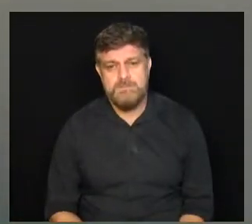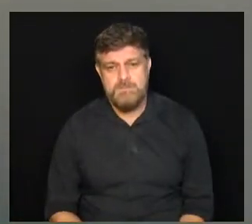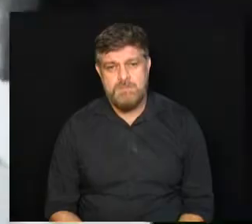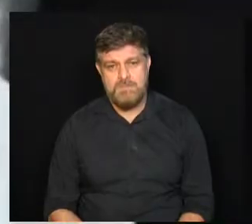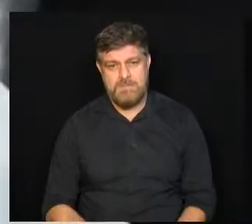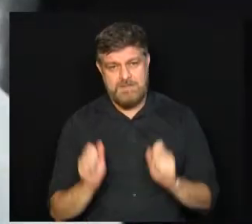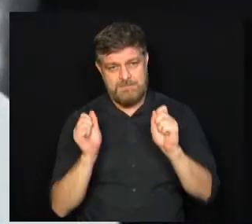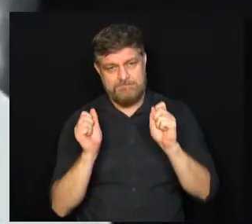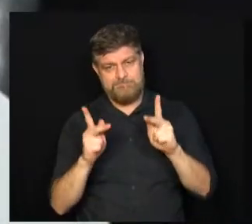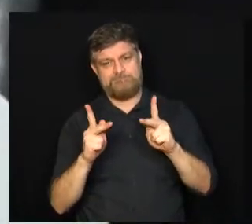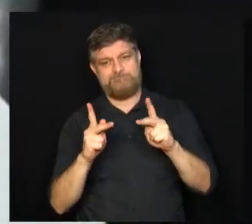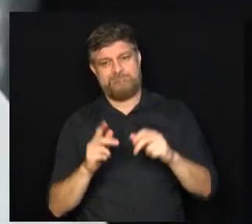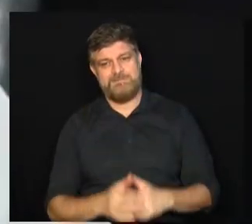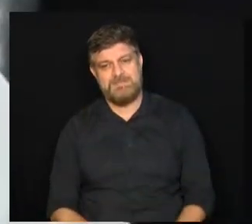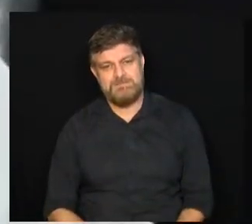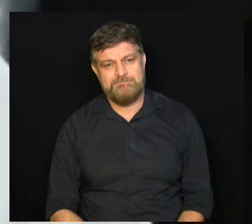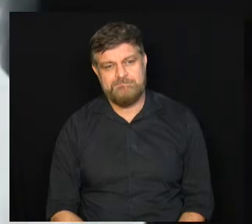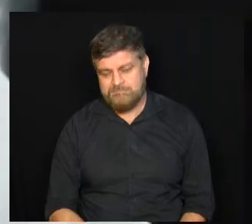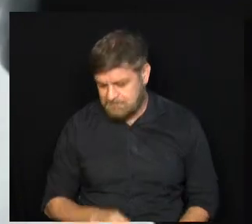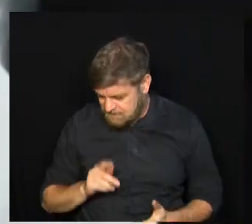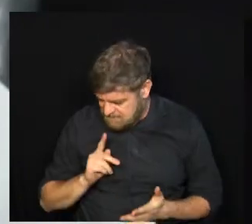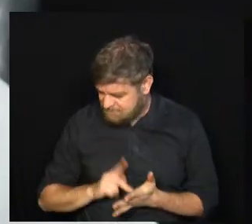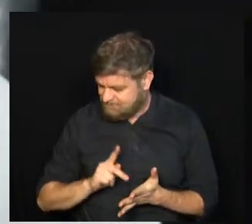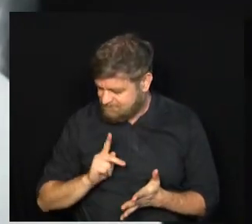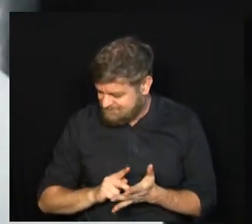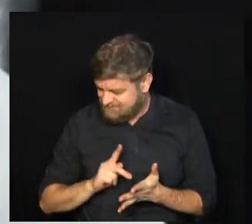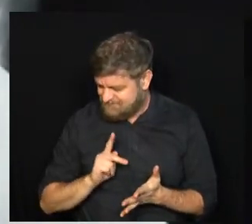Ok, eu realmente, então,